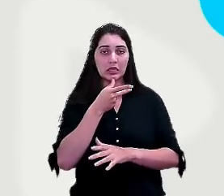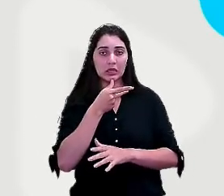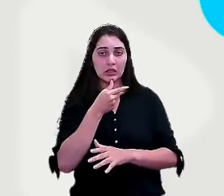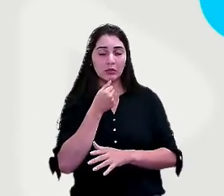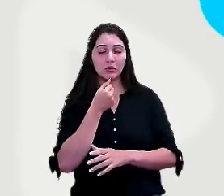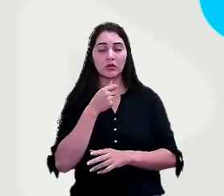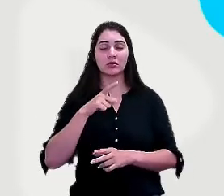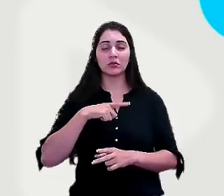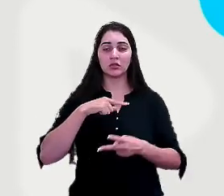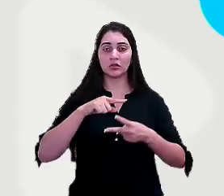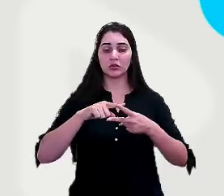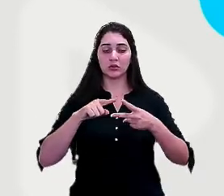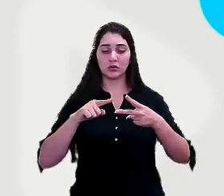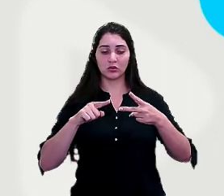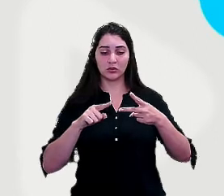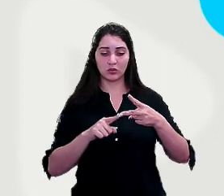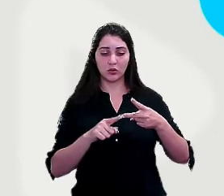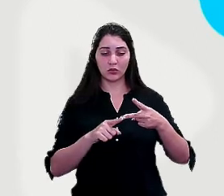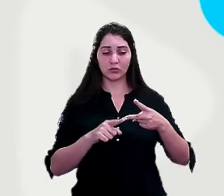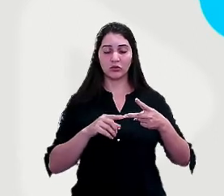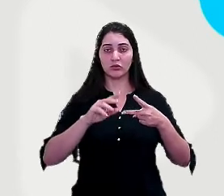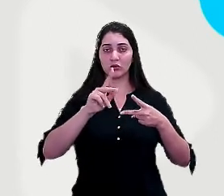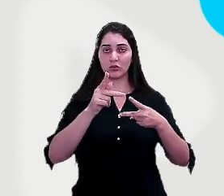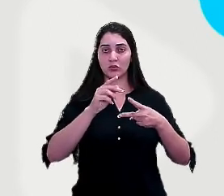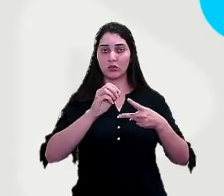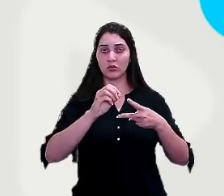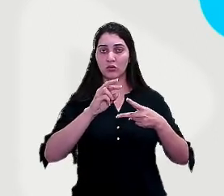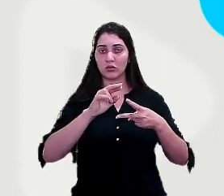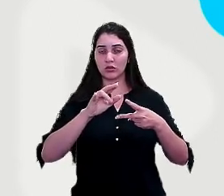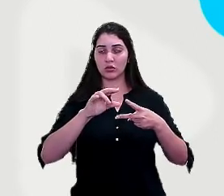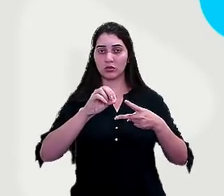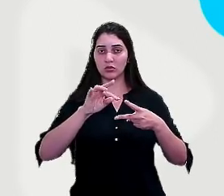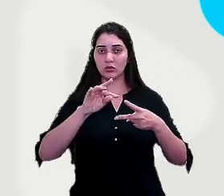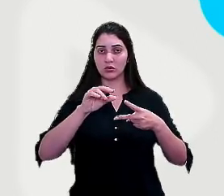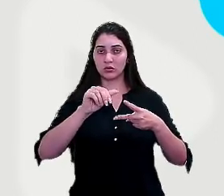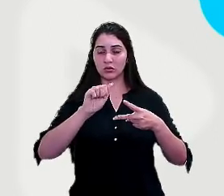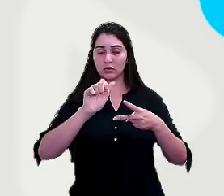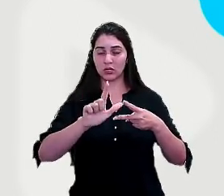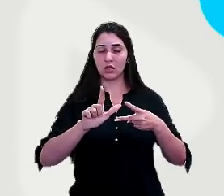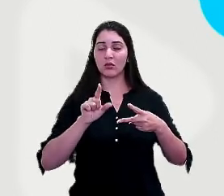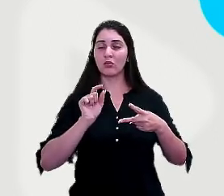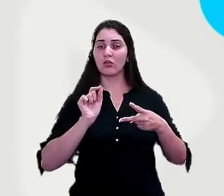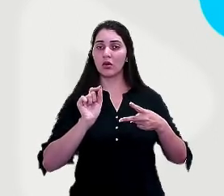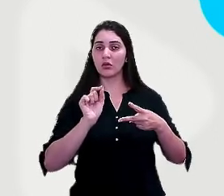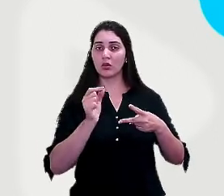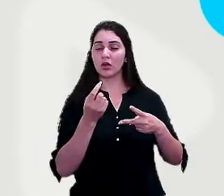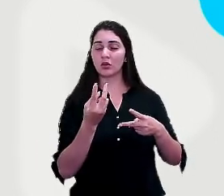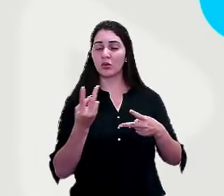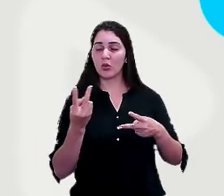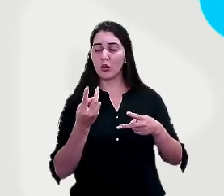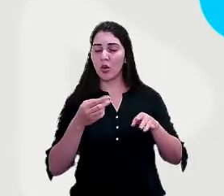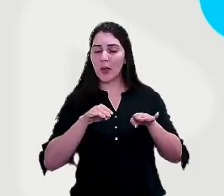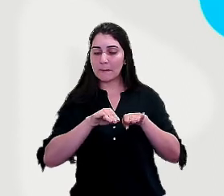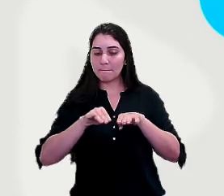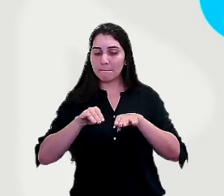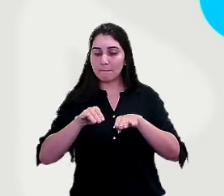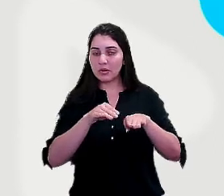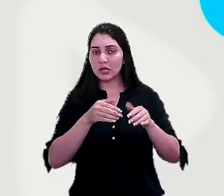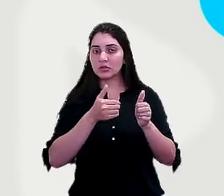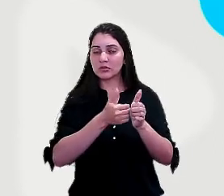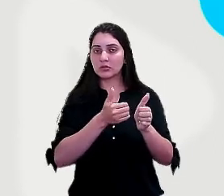formas. O tectonismo horizontal ou orogênese, aquele, né, que duas placas vão seguir no